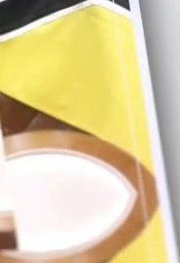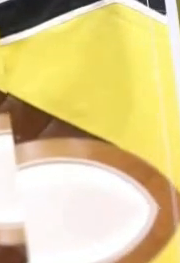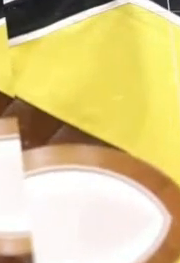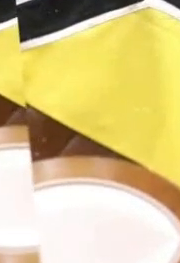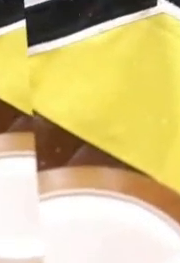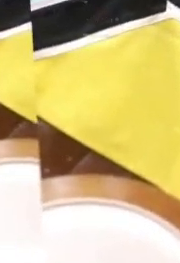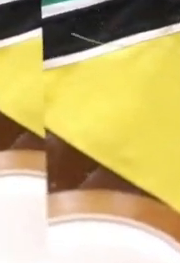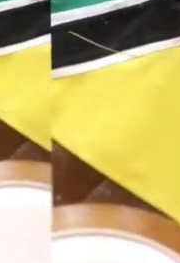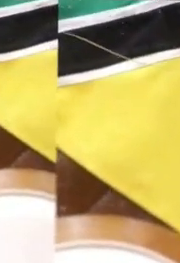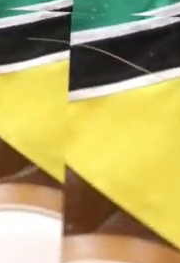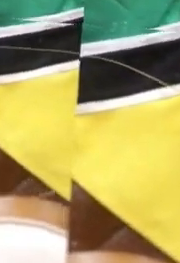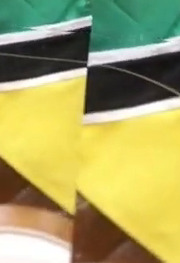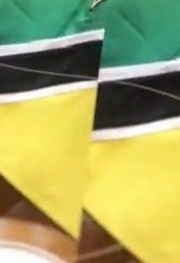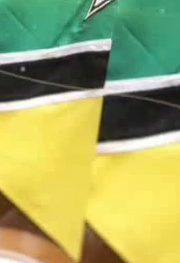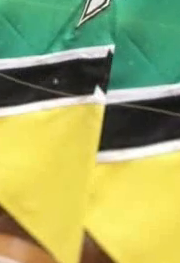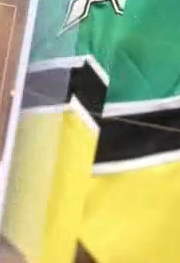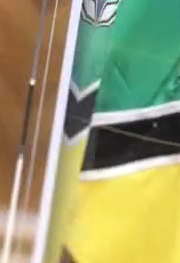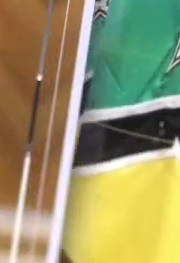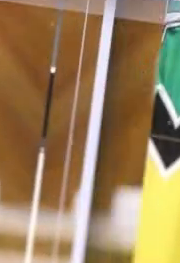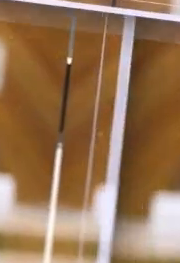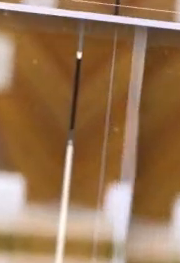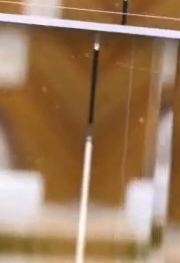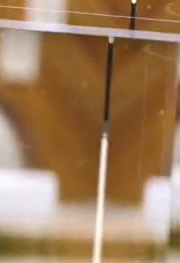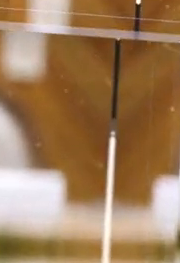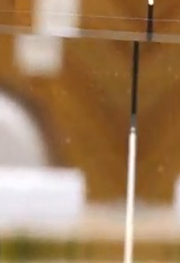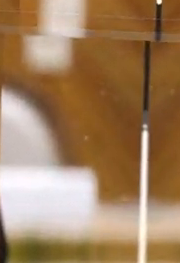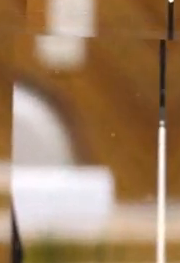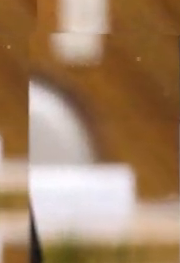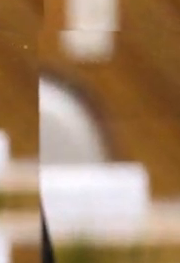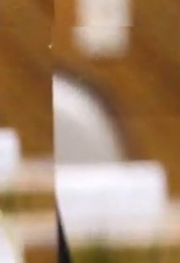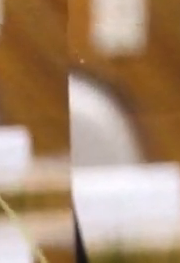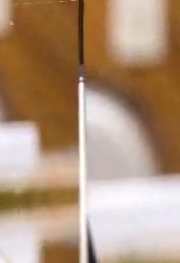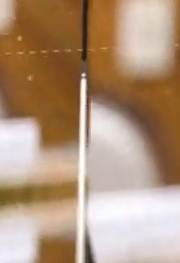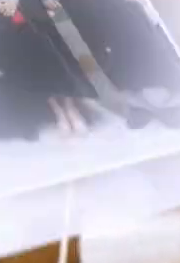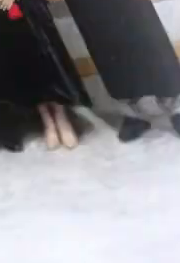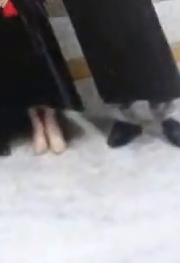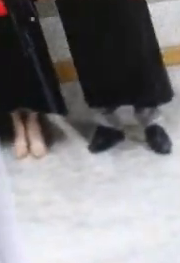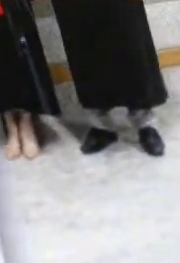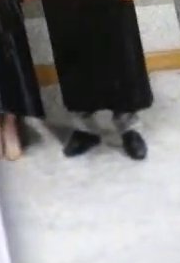Sequência de mais do plenário do Tribunal Regional Eleitoral da Amapá e seus magistrados.